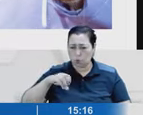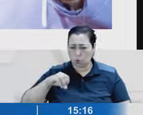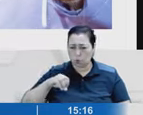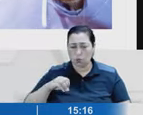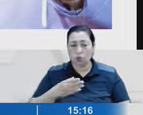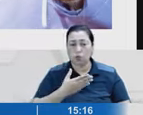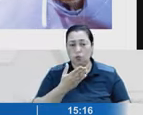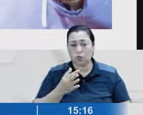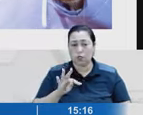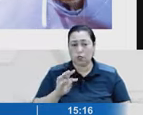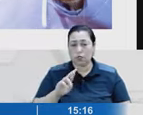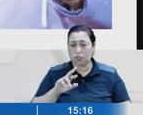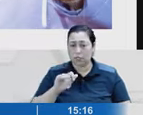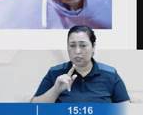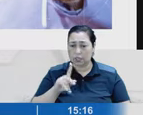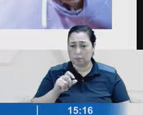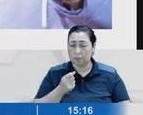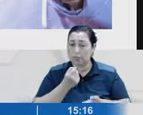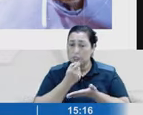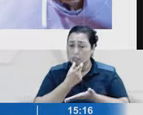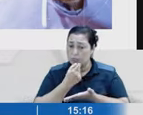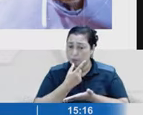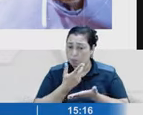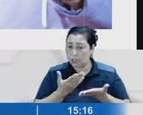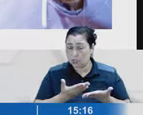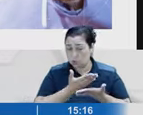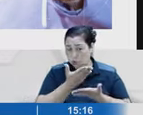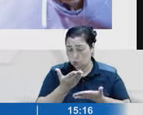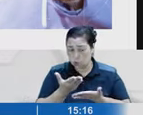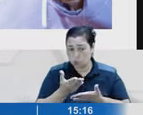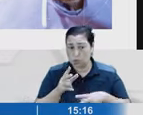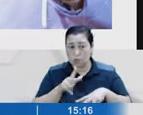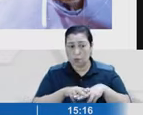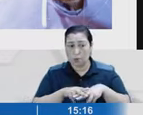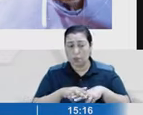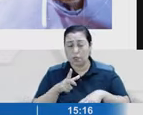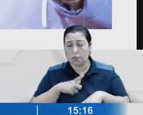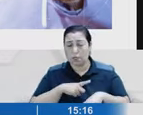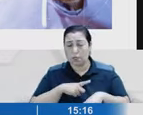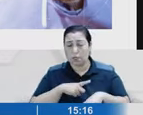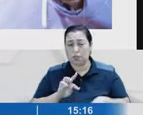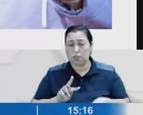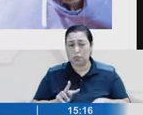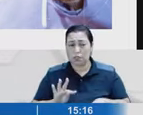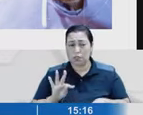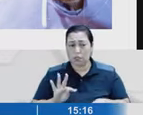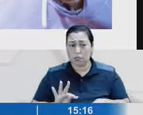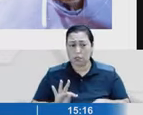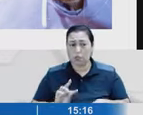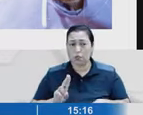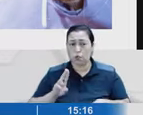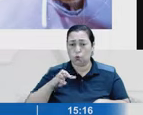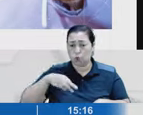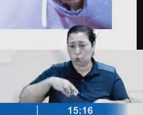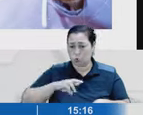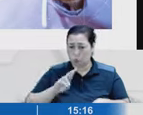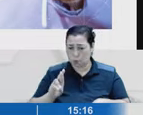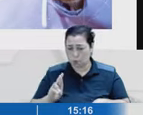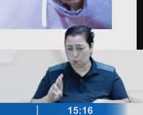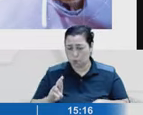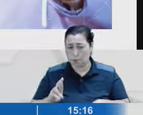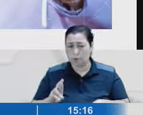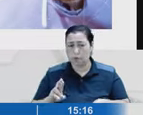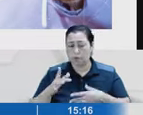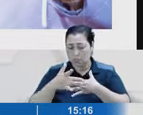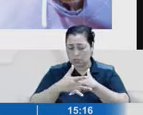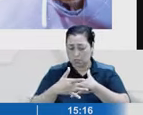hoje as terapias medicamentosas direcionadas. Então, o paciente que tem um tumor de cólon e reto, ele tem a biópsia do tumor.